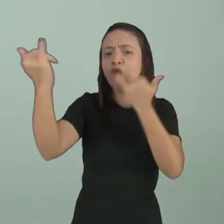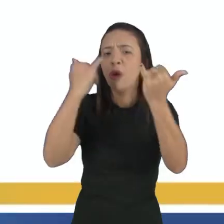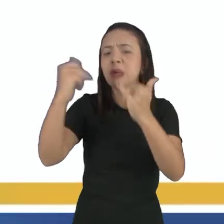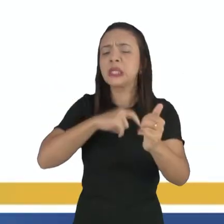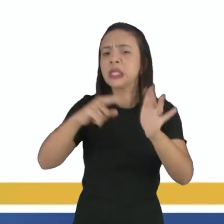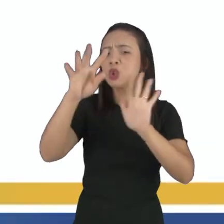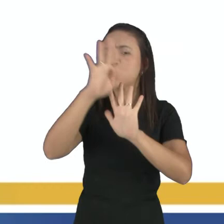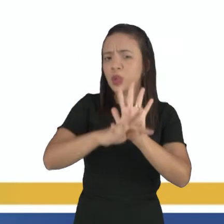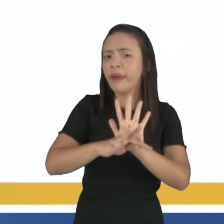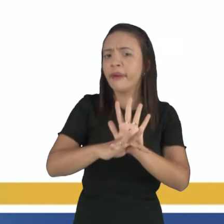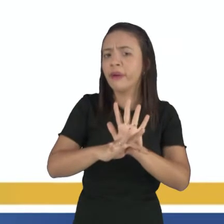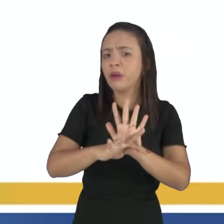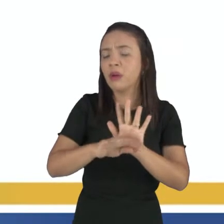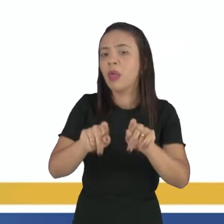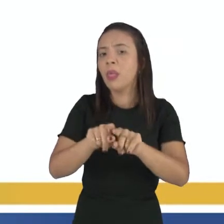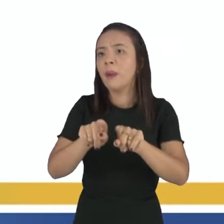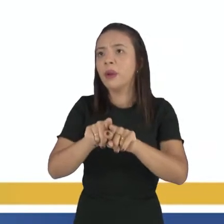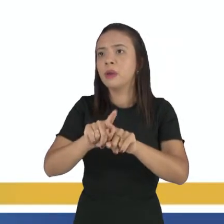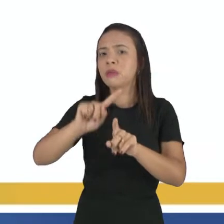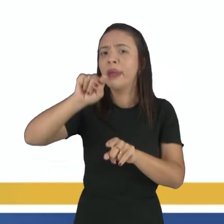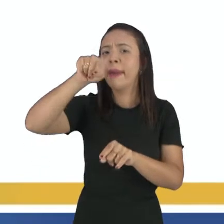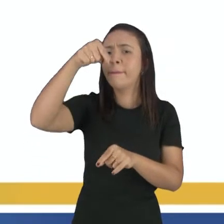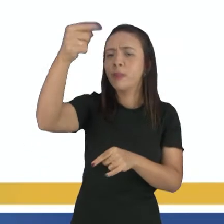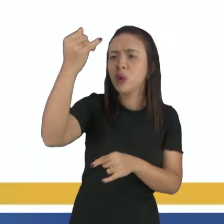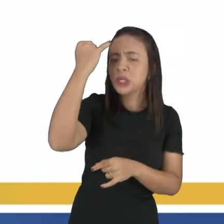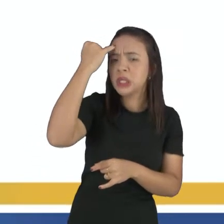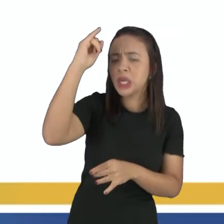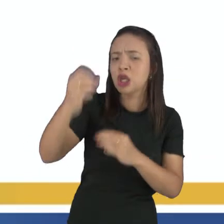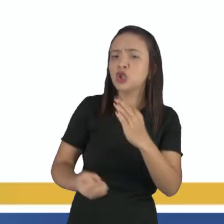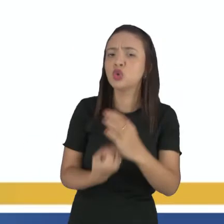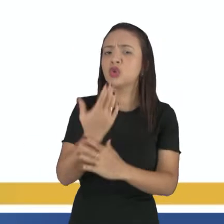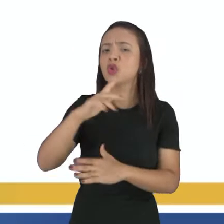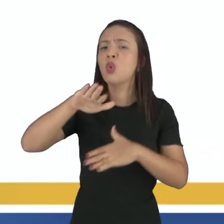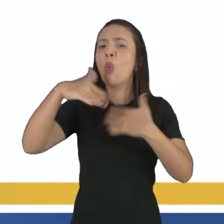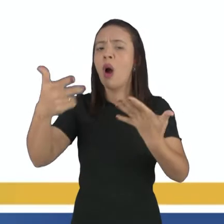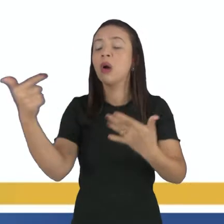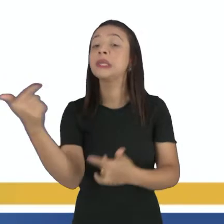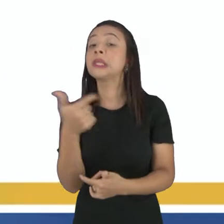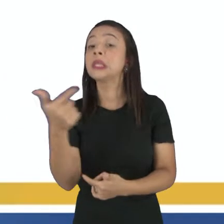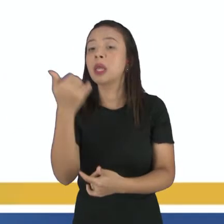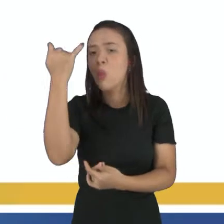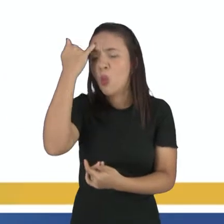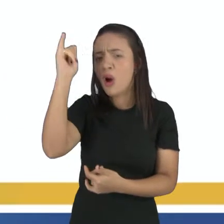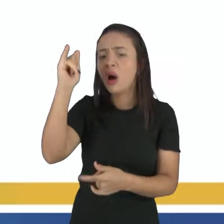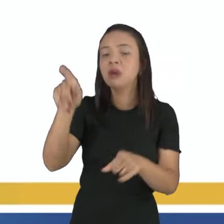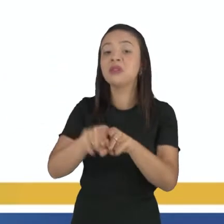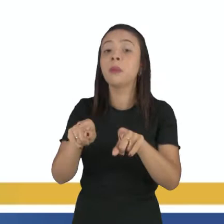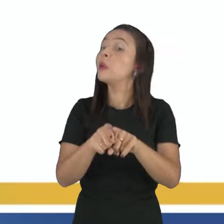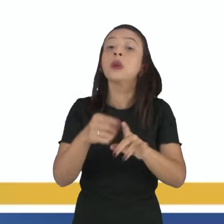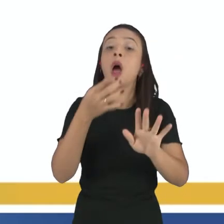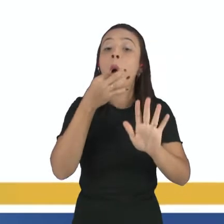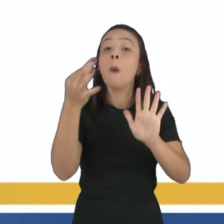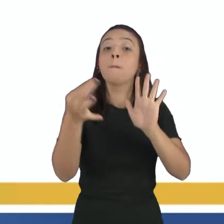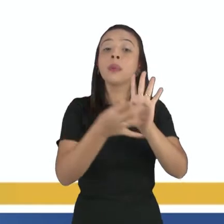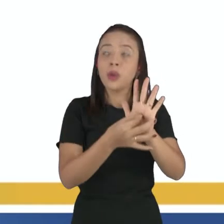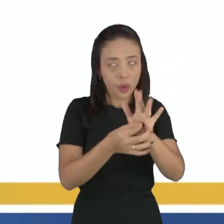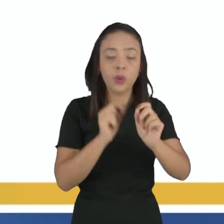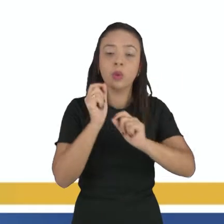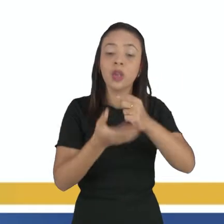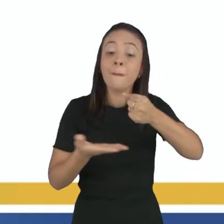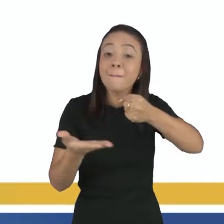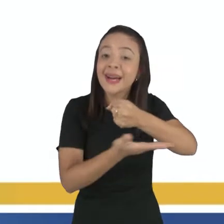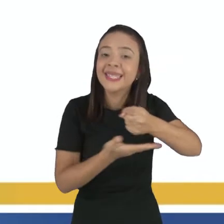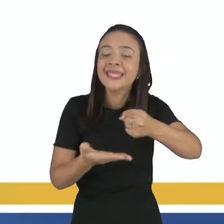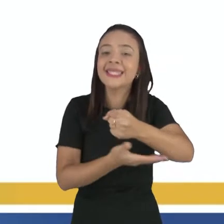texto quais são as ideias menos importantes que a gente chama de secundária Quais são os argumentos que reforçam